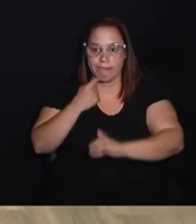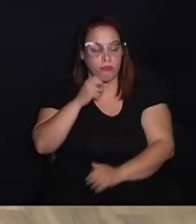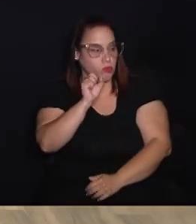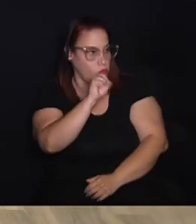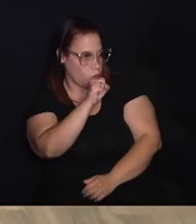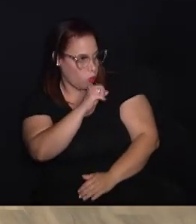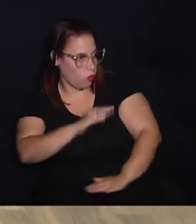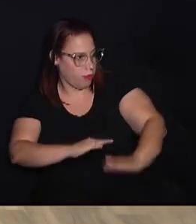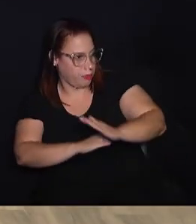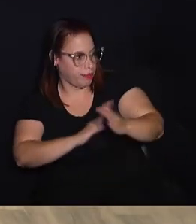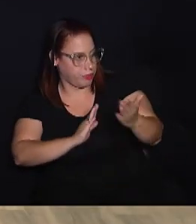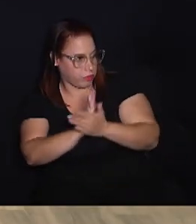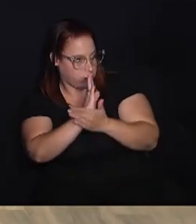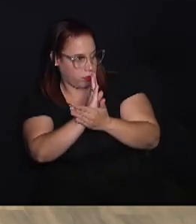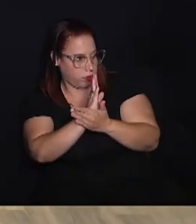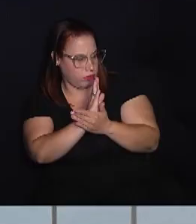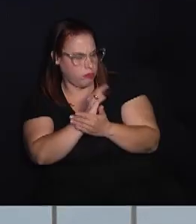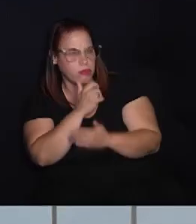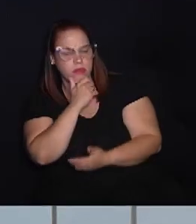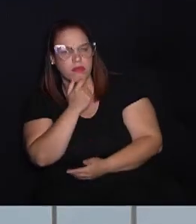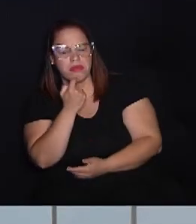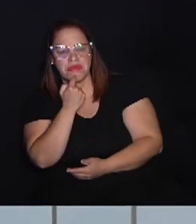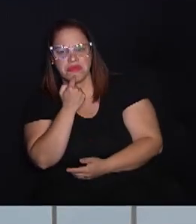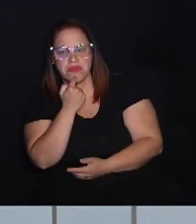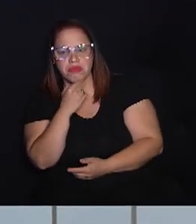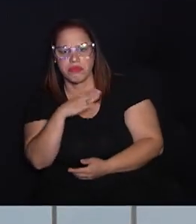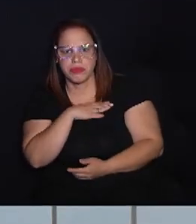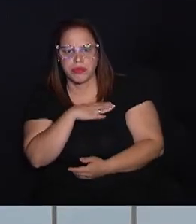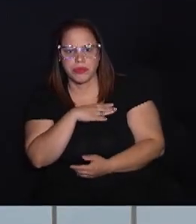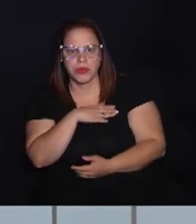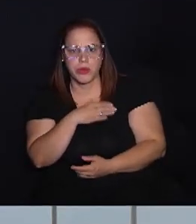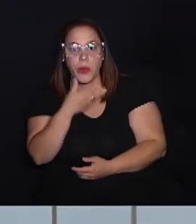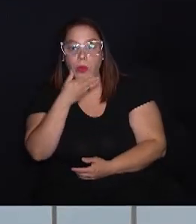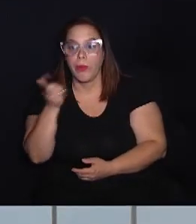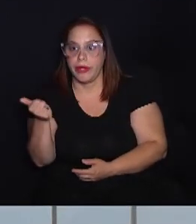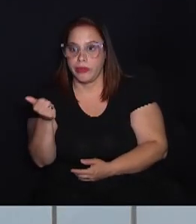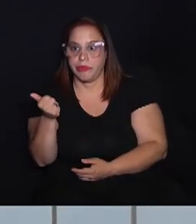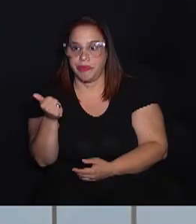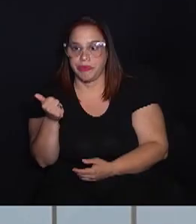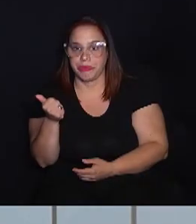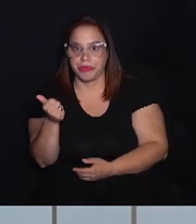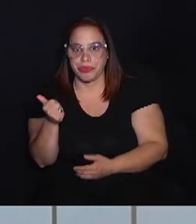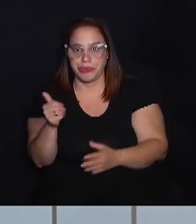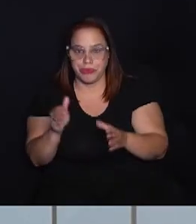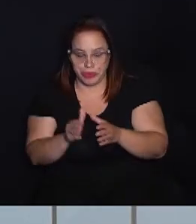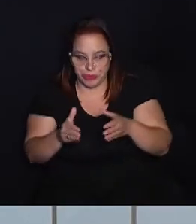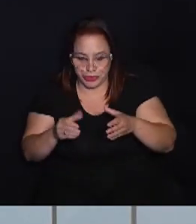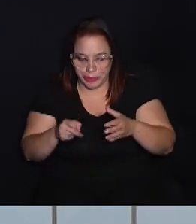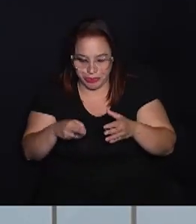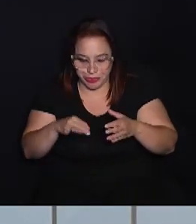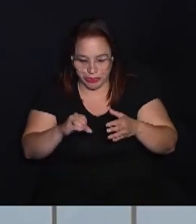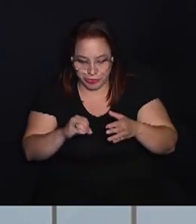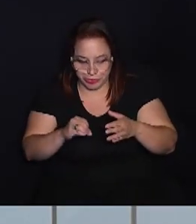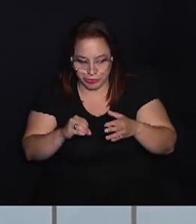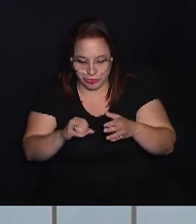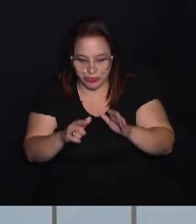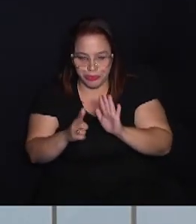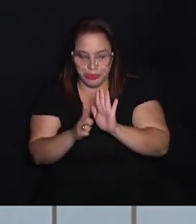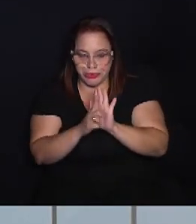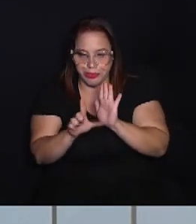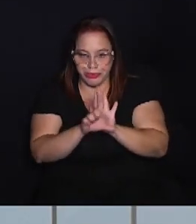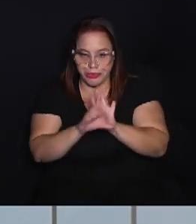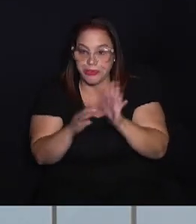um aterro sanitário em outro município, né? São problemas grandes, mas necessários de serem enfrentados. A Câmara provoca o debate,